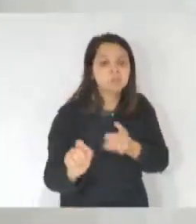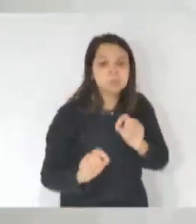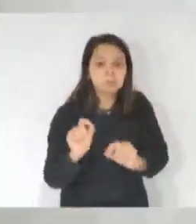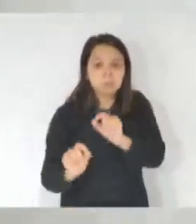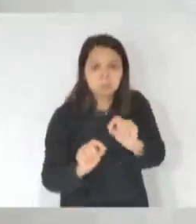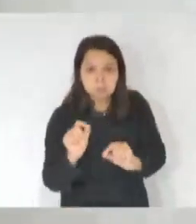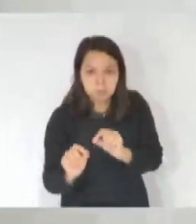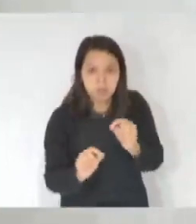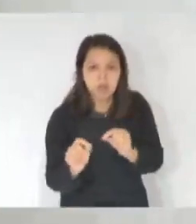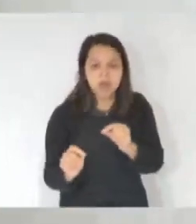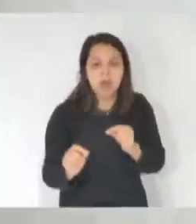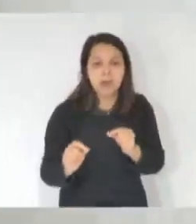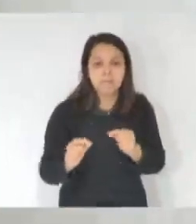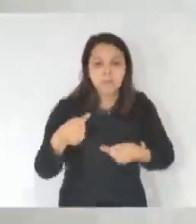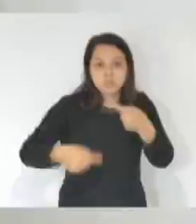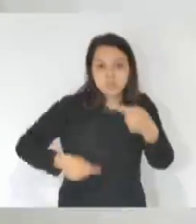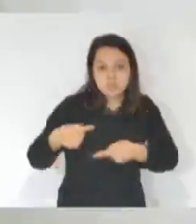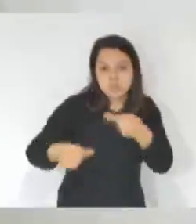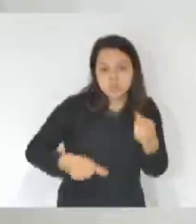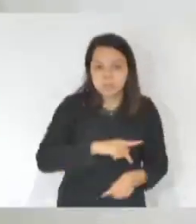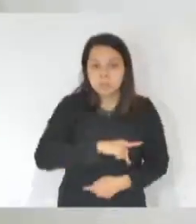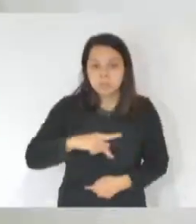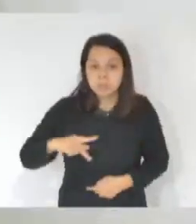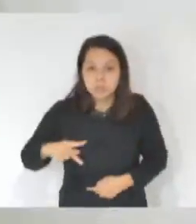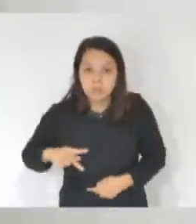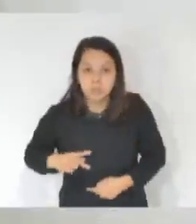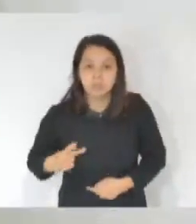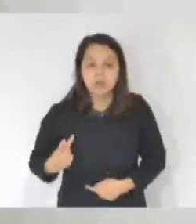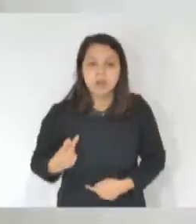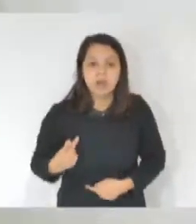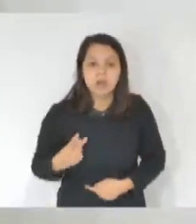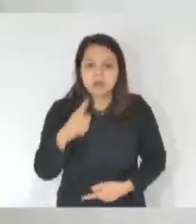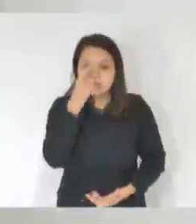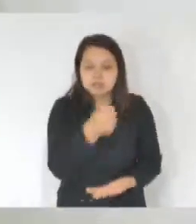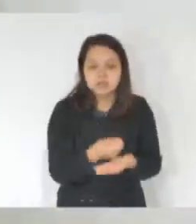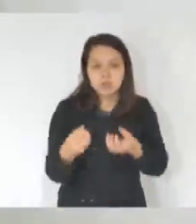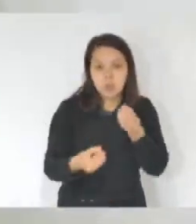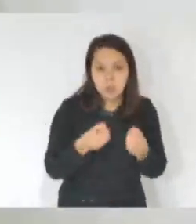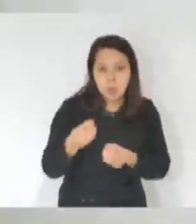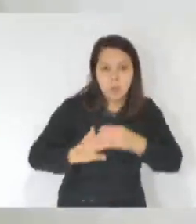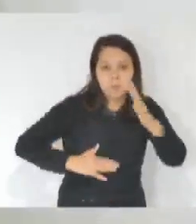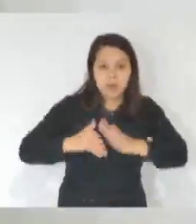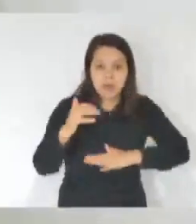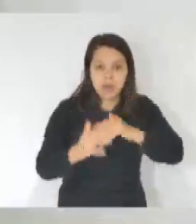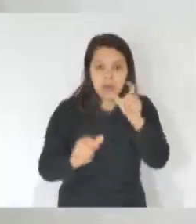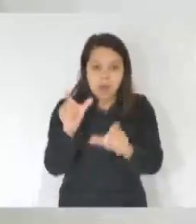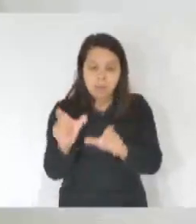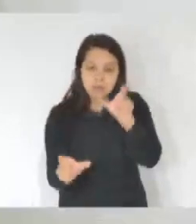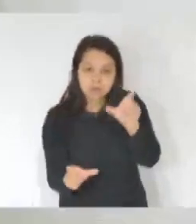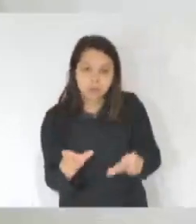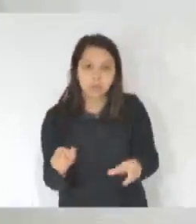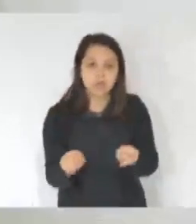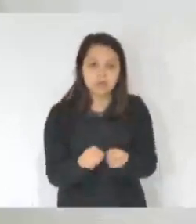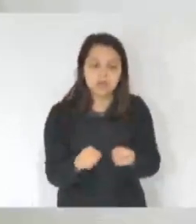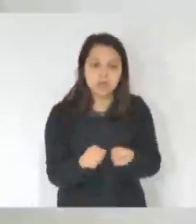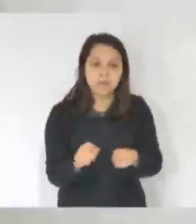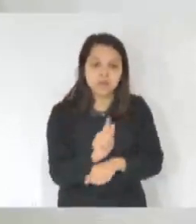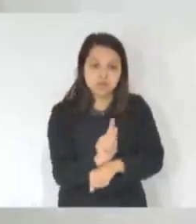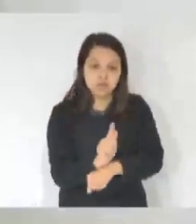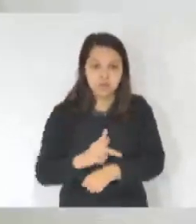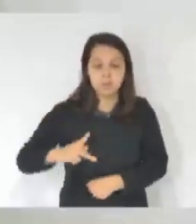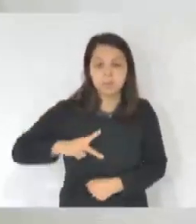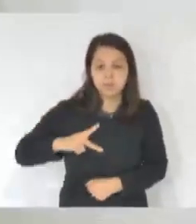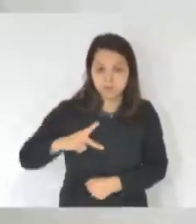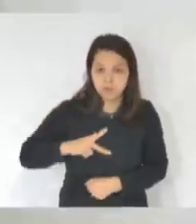como definir as práticas das pessoas, da gestão privada, para mais 15 anos? Então, que vem